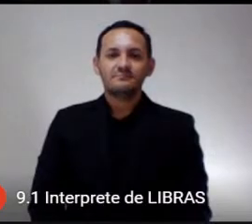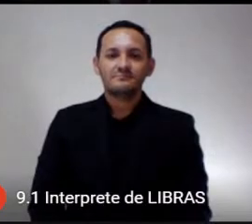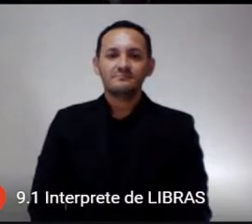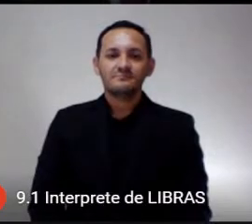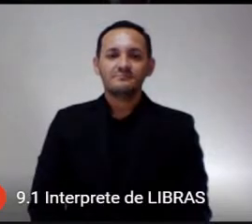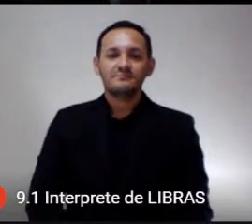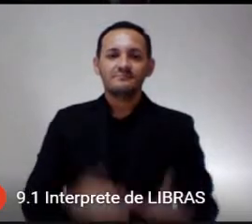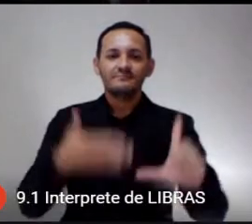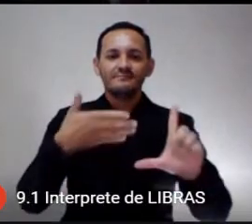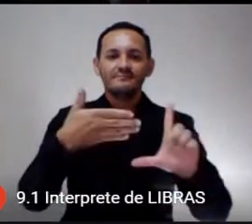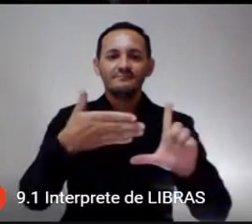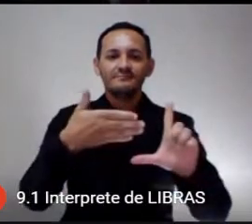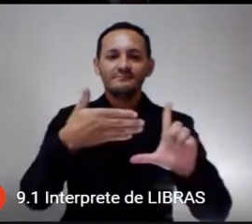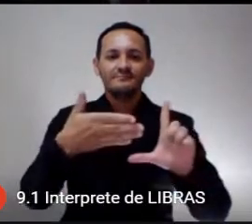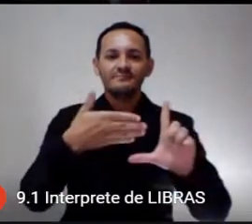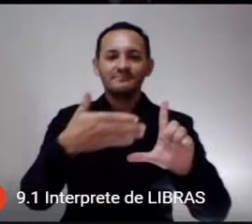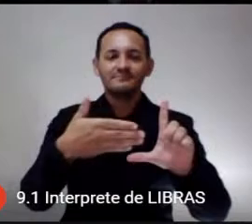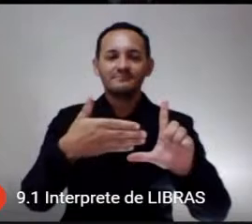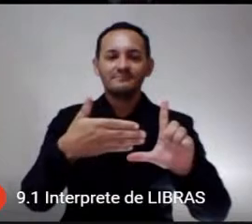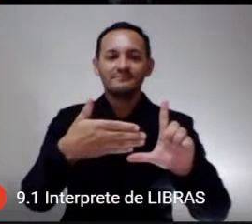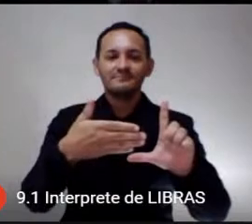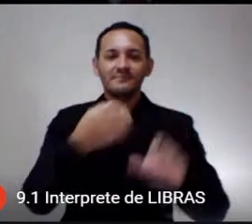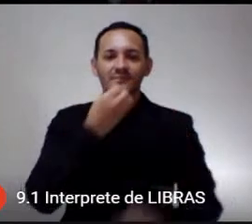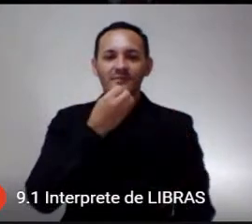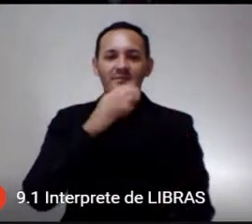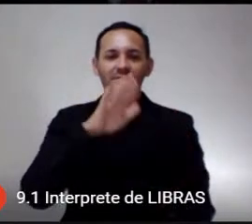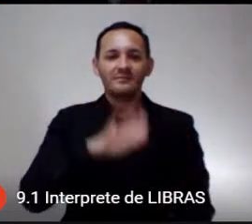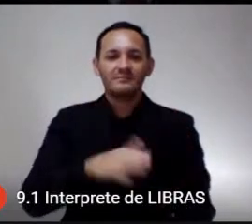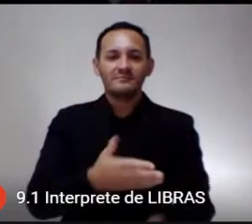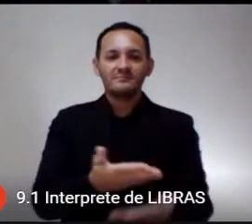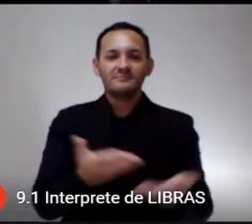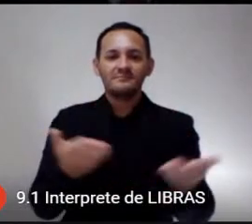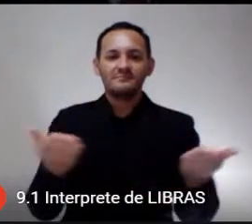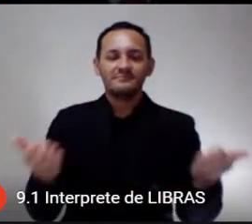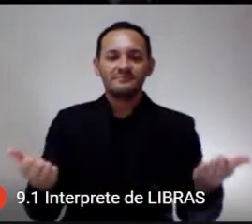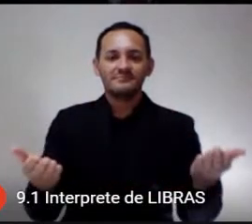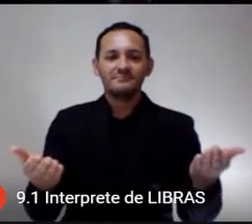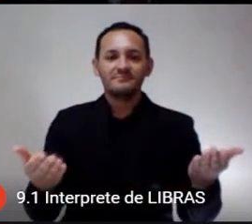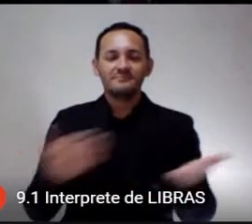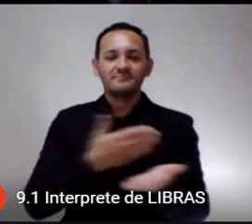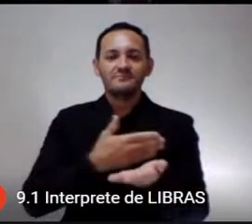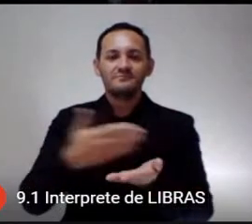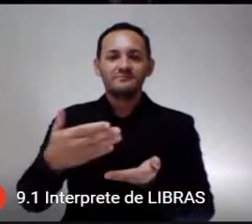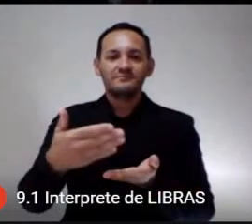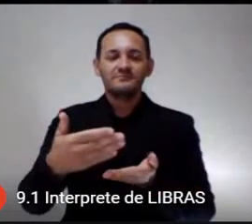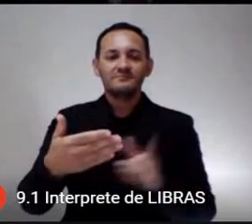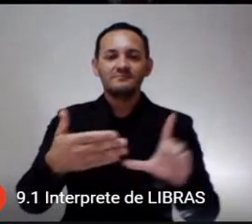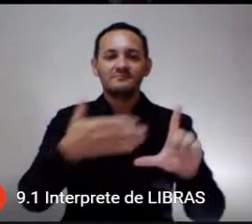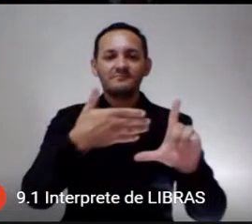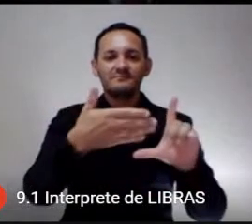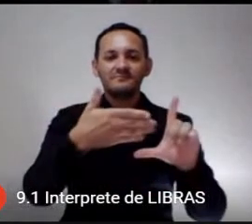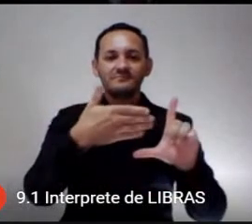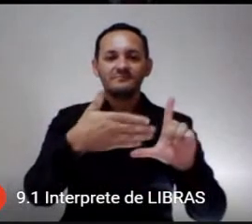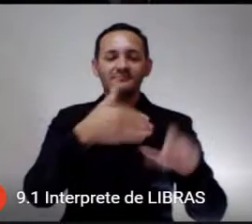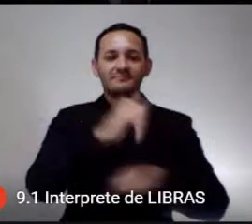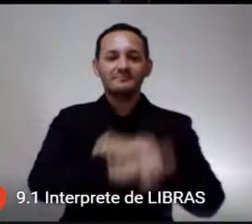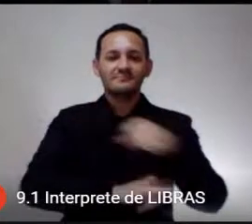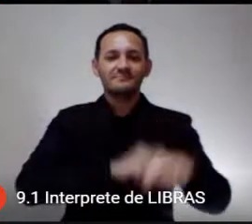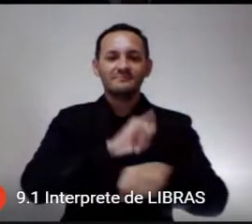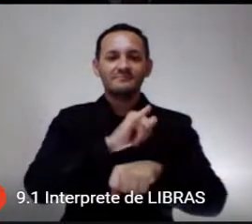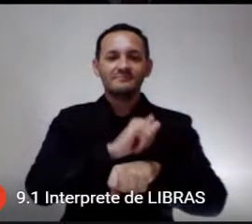Transmitindo, senhor presidente. Boa tarde a todos. Iniciada a transmissão via YouTube e havendo quórum